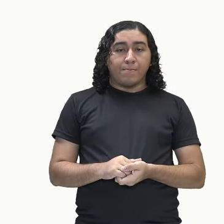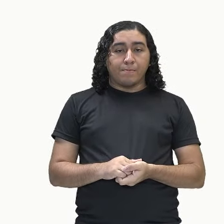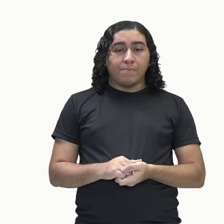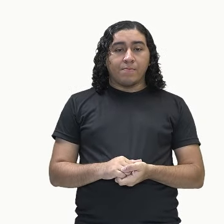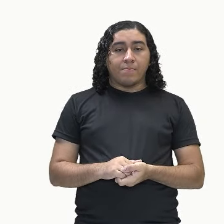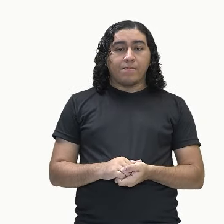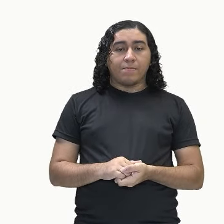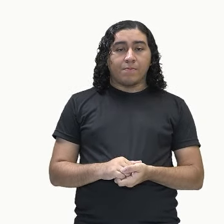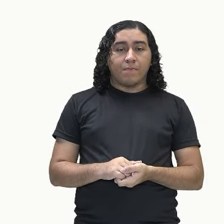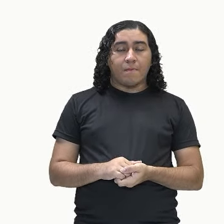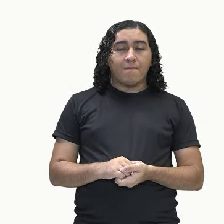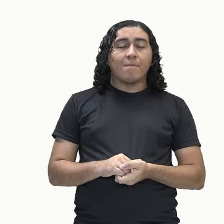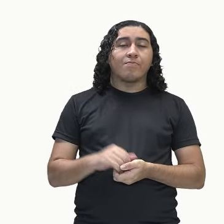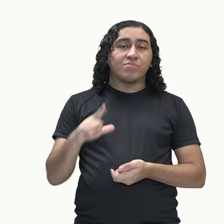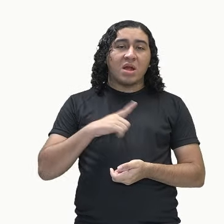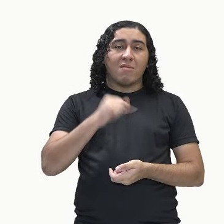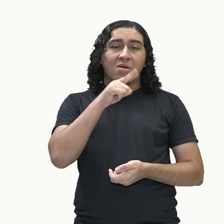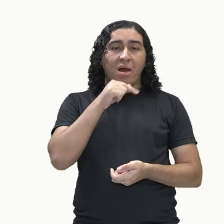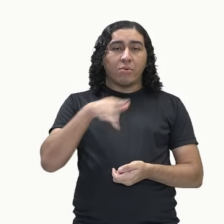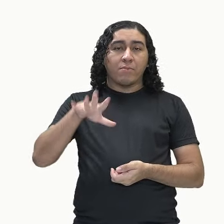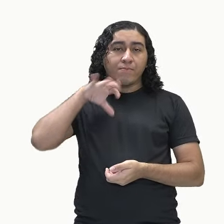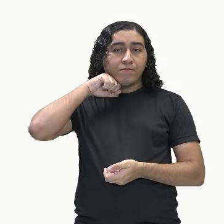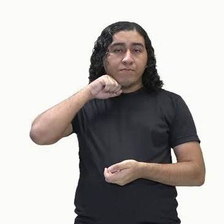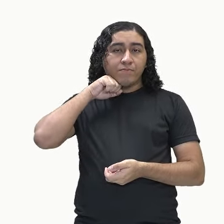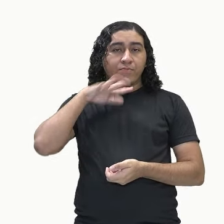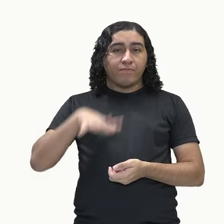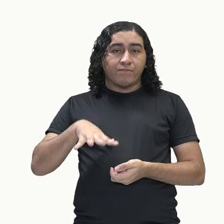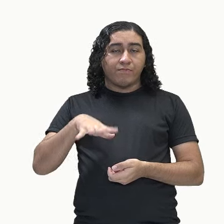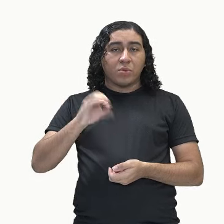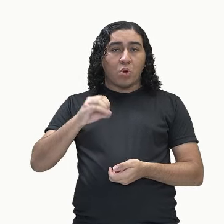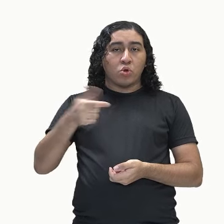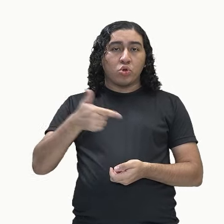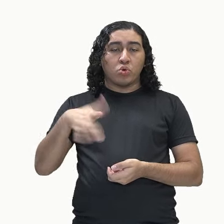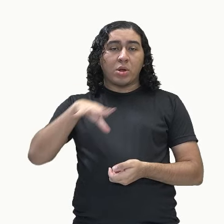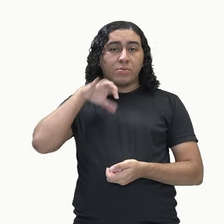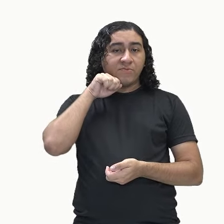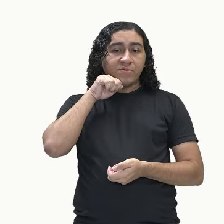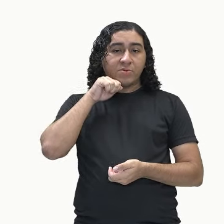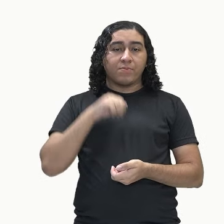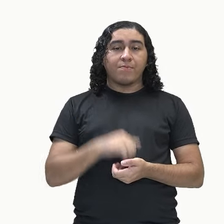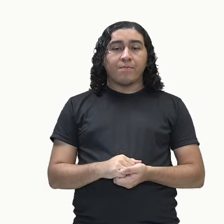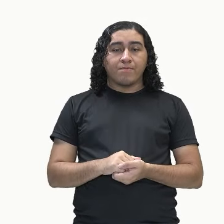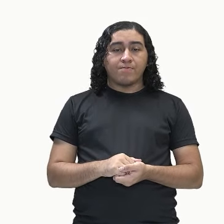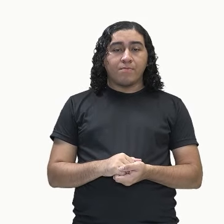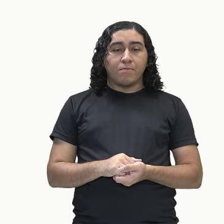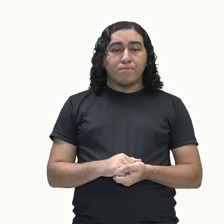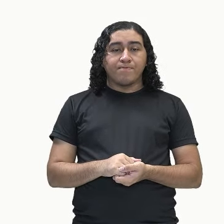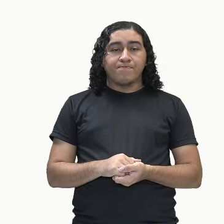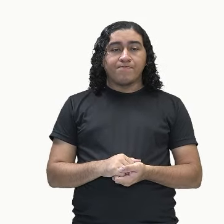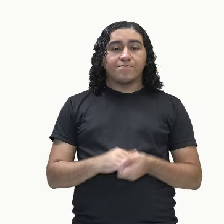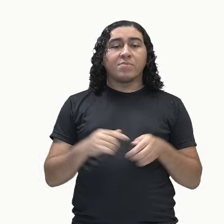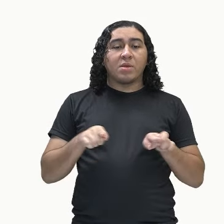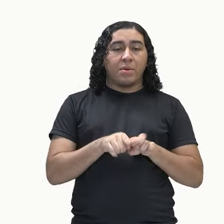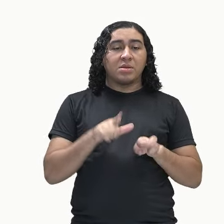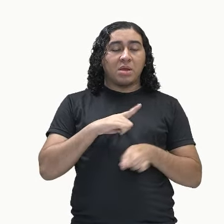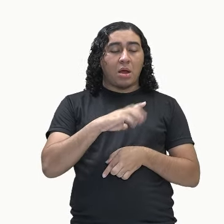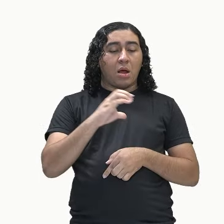passar, levando ali o oxigênio que esse animal precisa para sua respiração. Vai apresentar